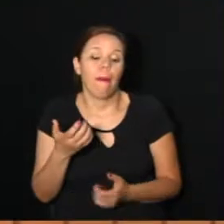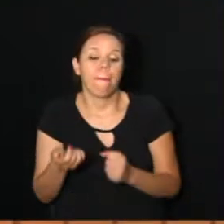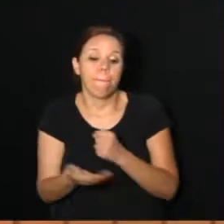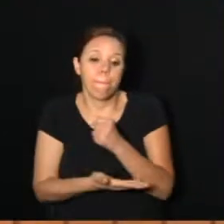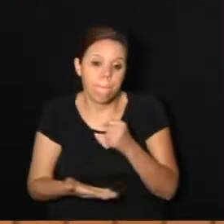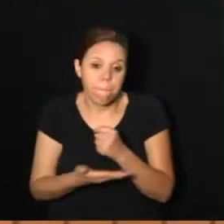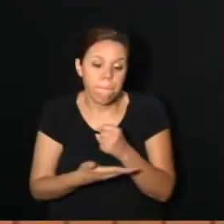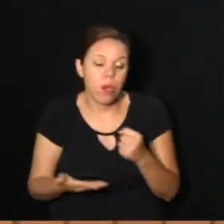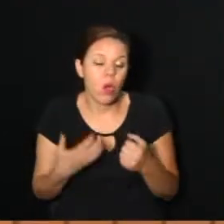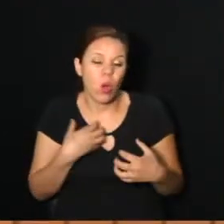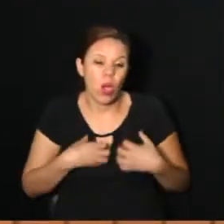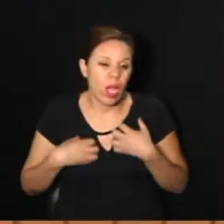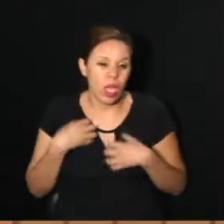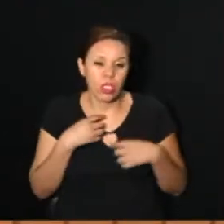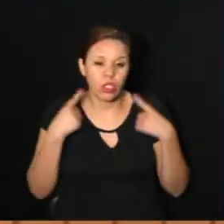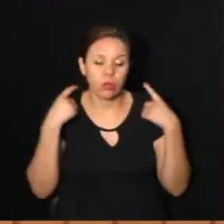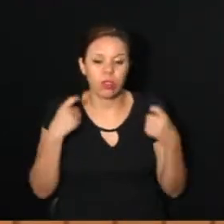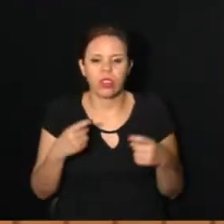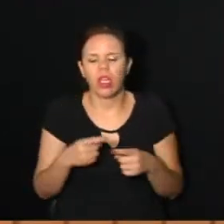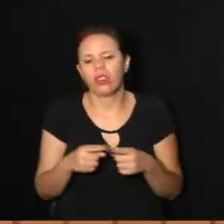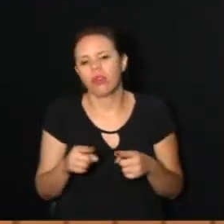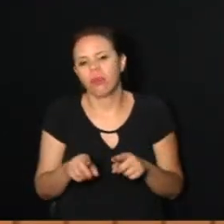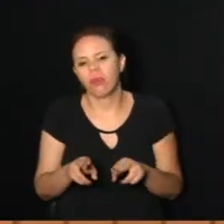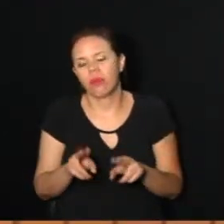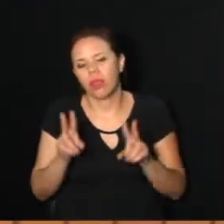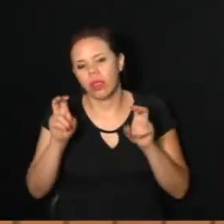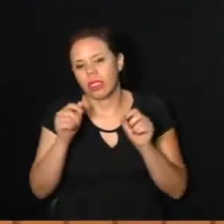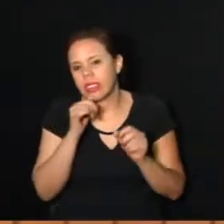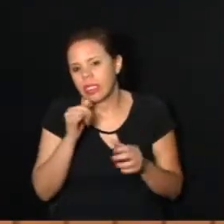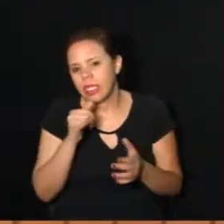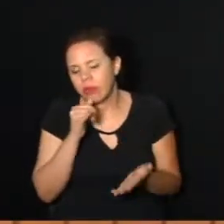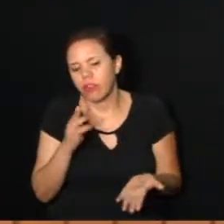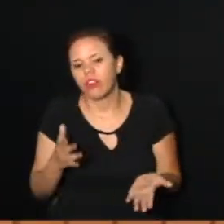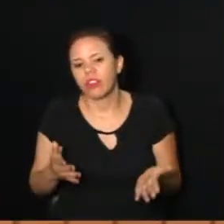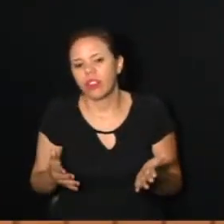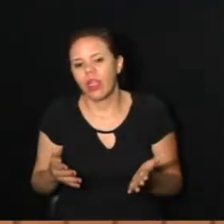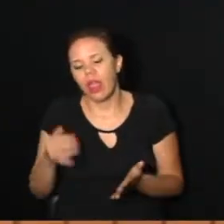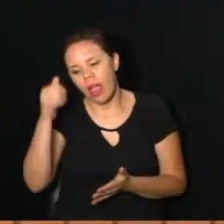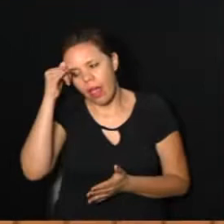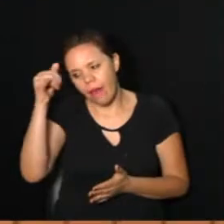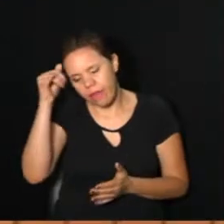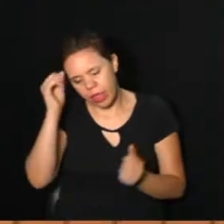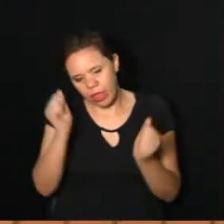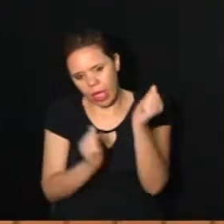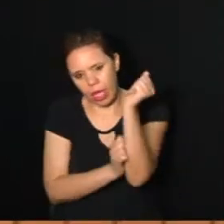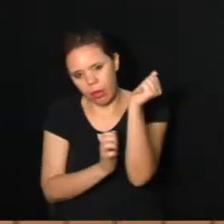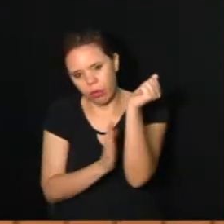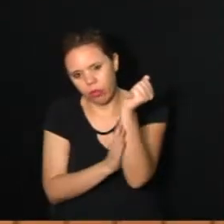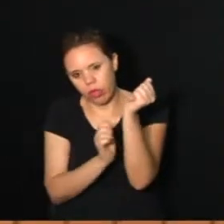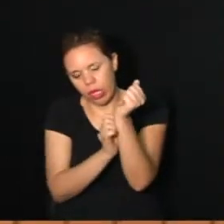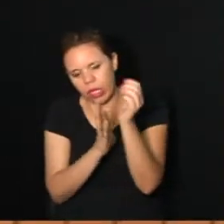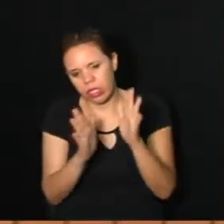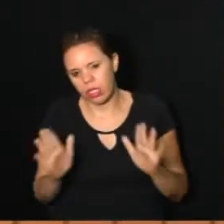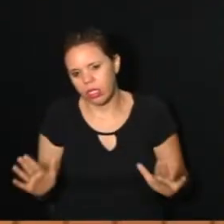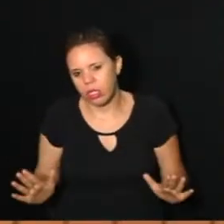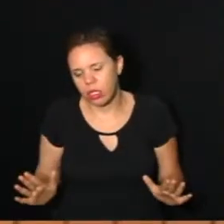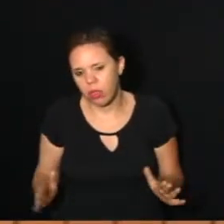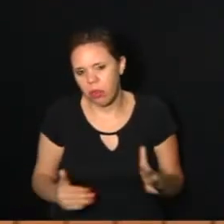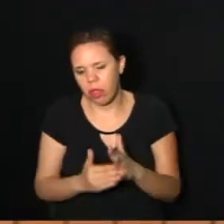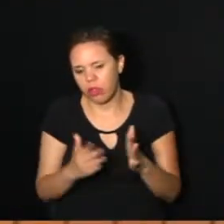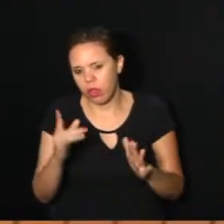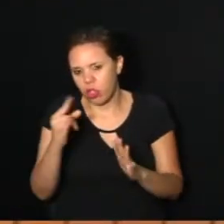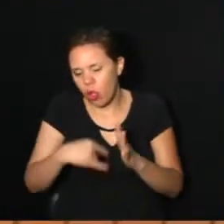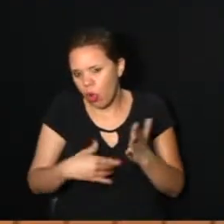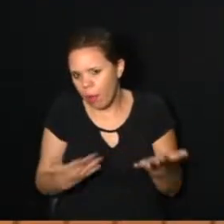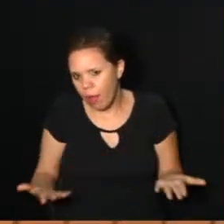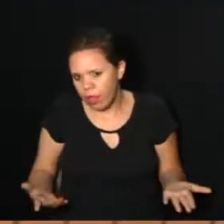Em termos de desburocratização, Eduardo, eu pretendo ter uma abrangência também para alta e média incomodidade. Quer dizer, se o documento não